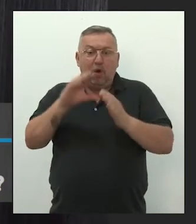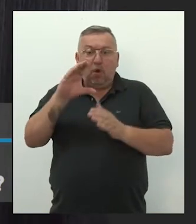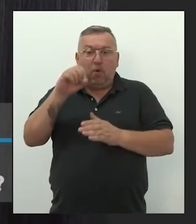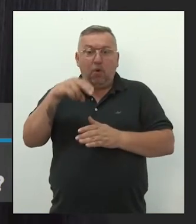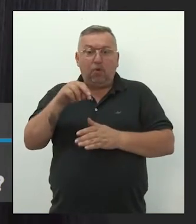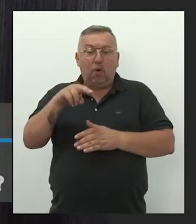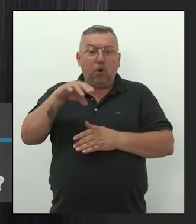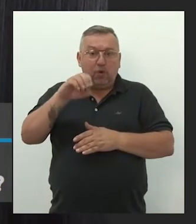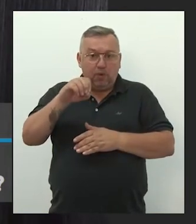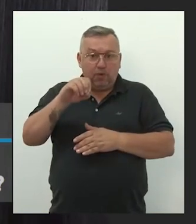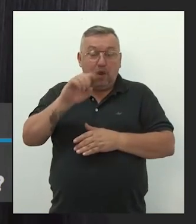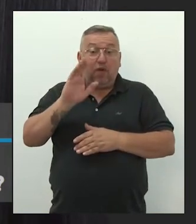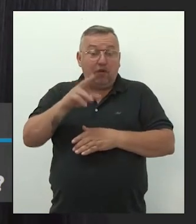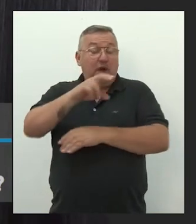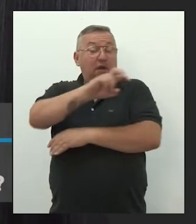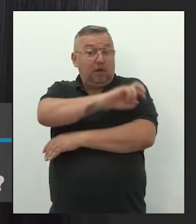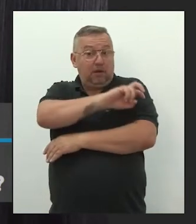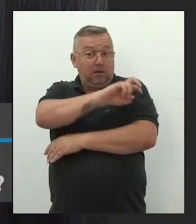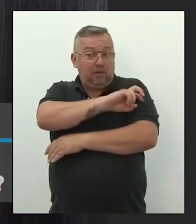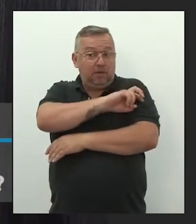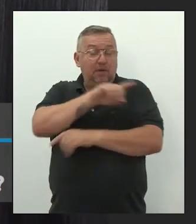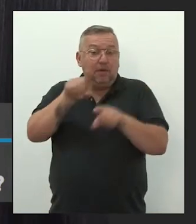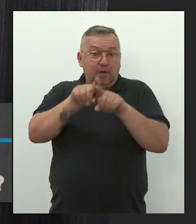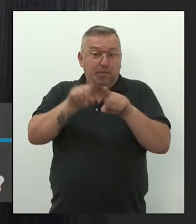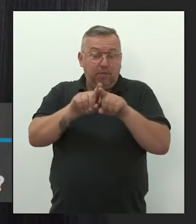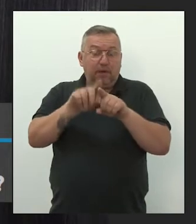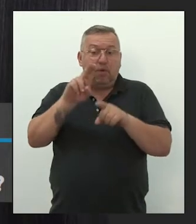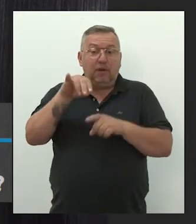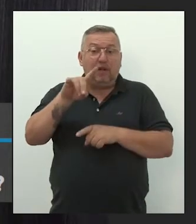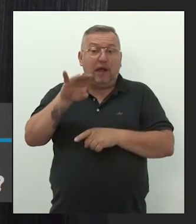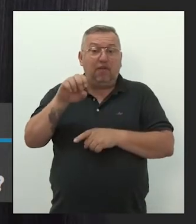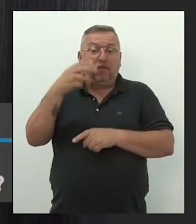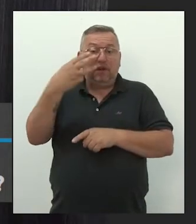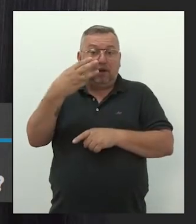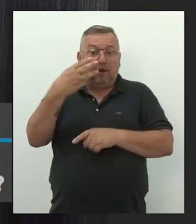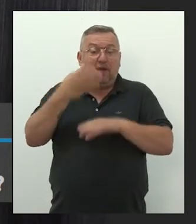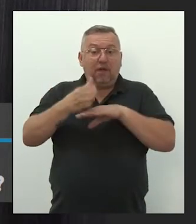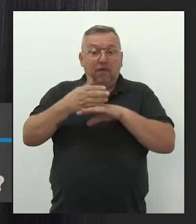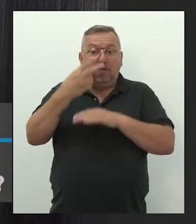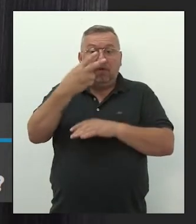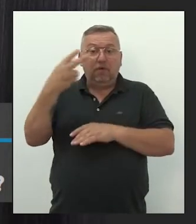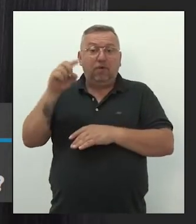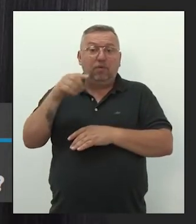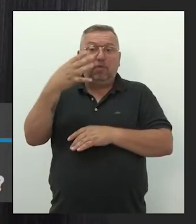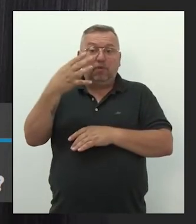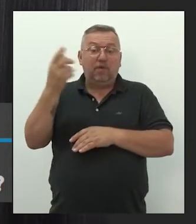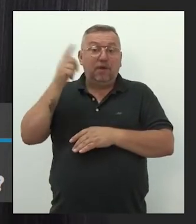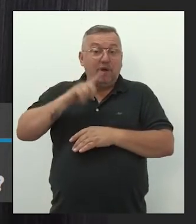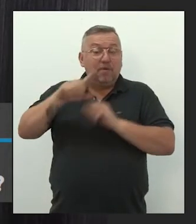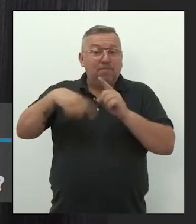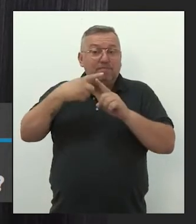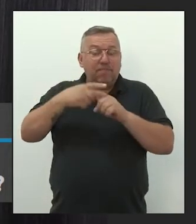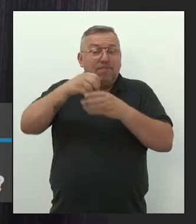Já no material do 5º ano, também na unidade 6, na atividade 22.4, o tema vai ganhando mais forma.